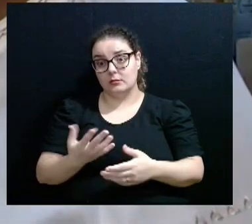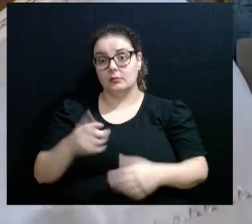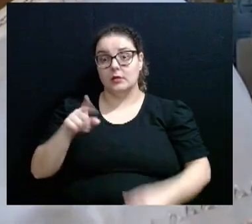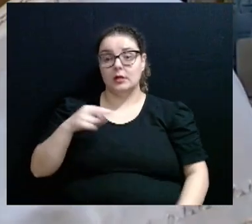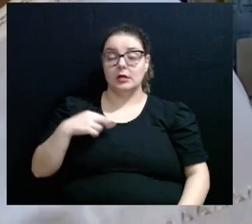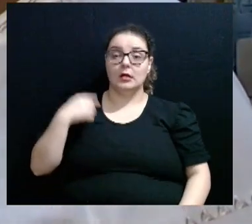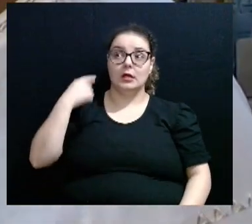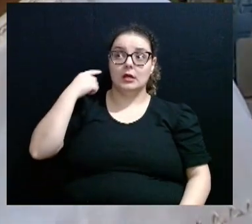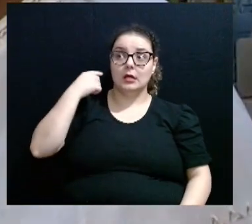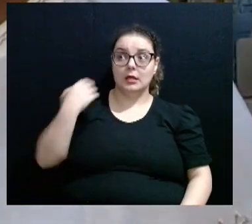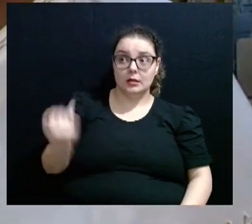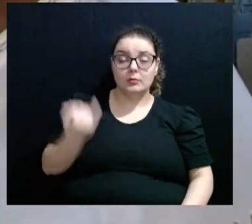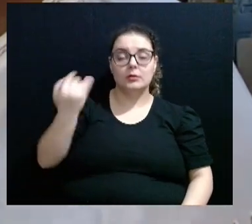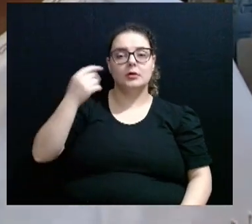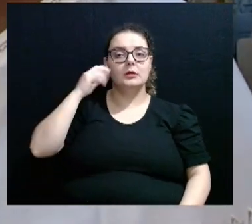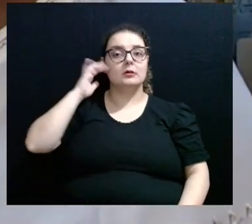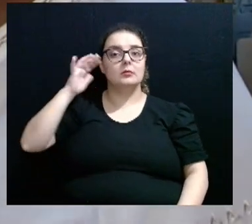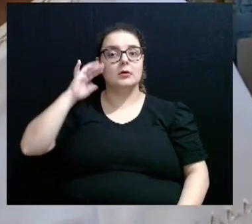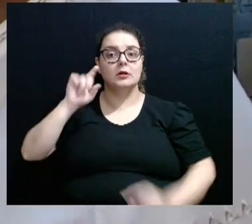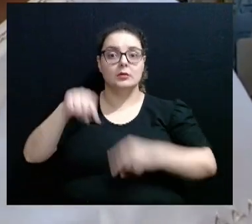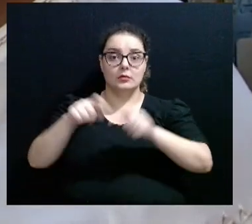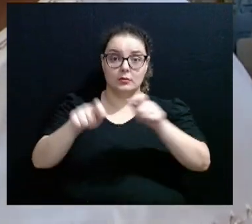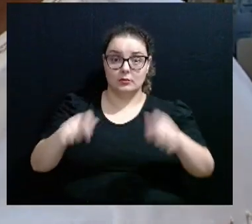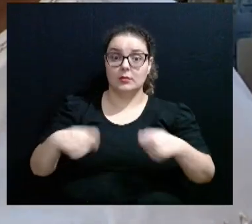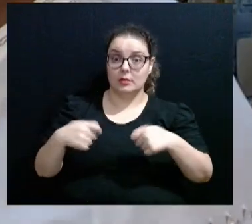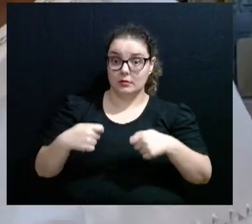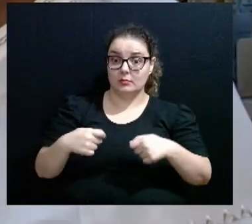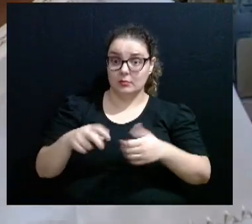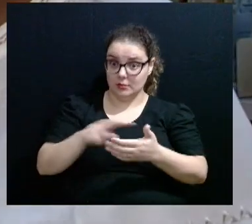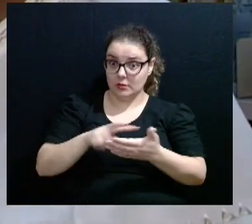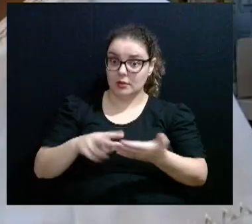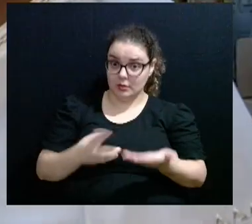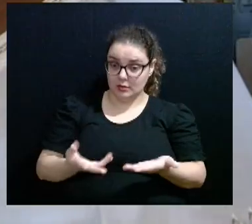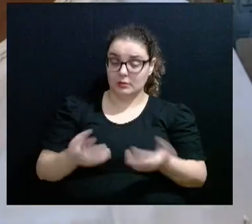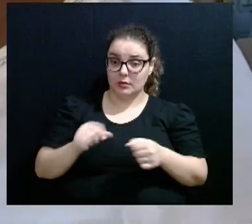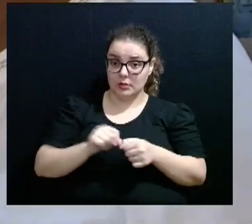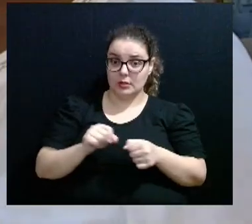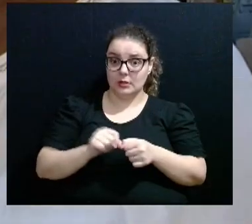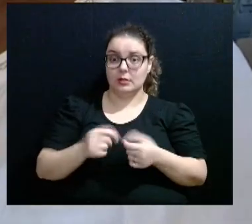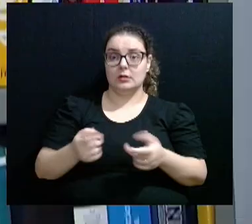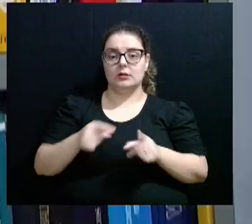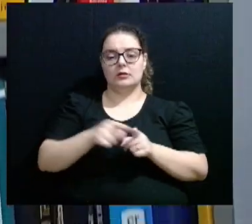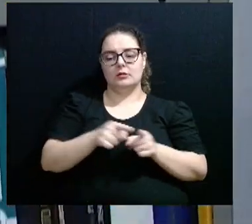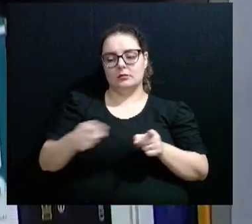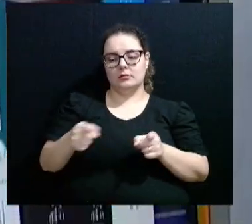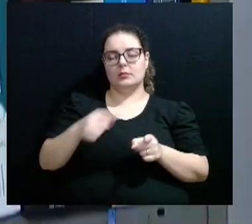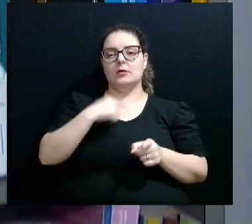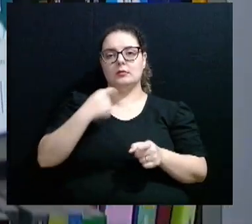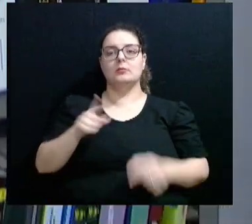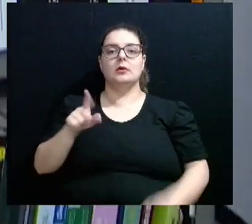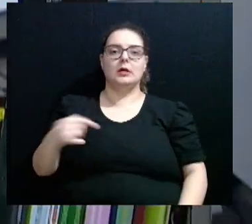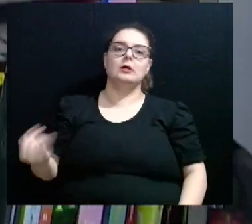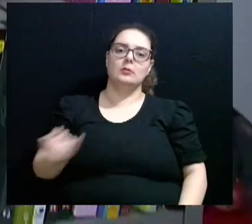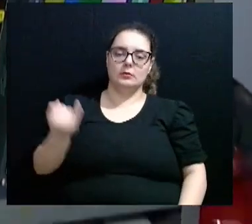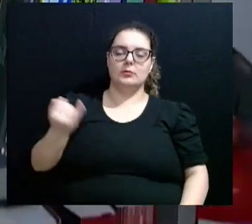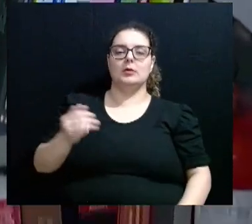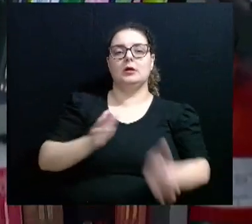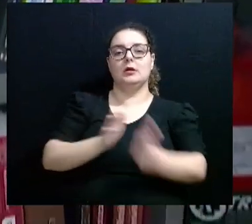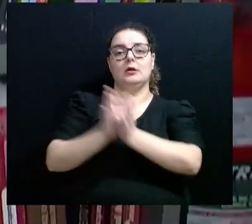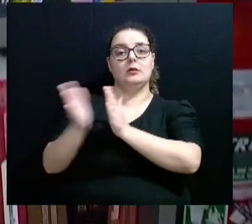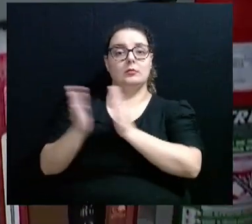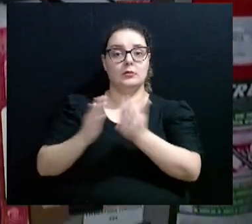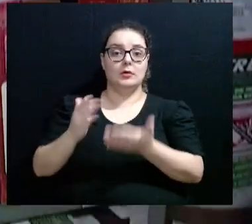imaginar que outras pessoas também precisam fazer essa leitura. Então, a devolução dentro do prazo para a gente é fundamental. As bibliotecas funcionam de